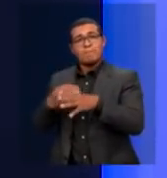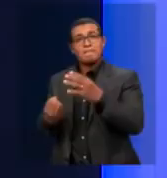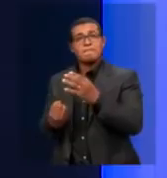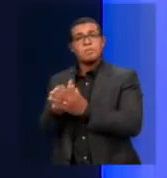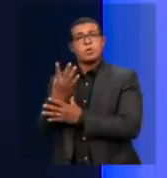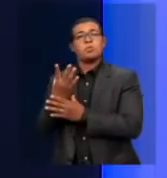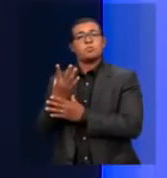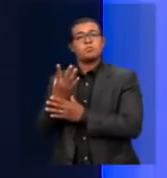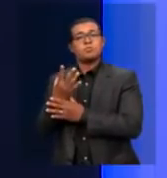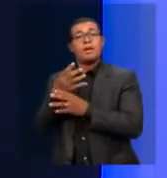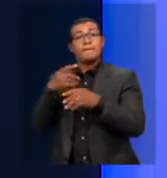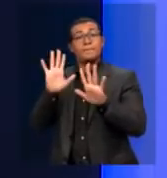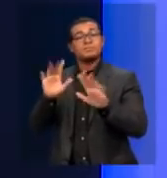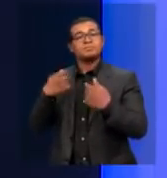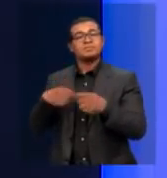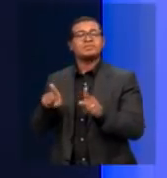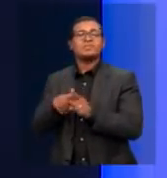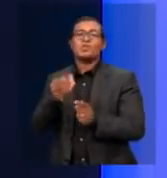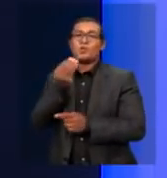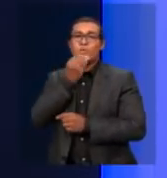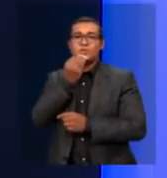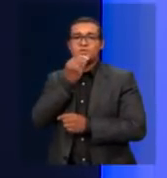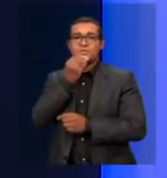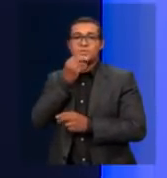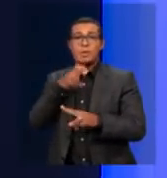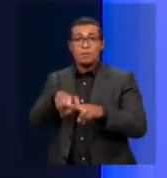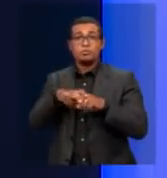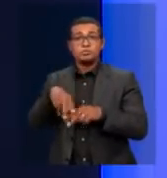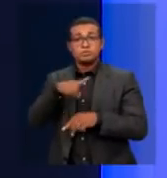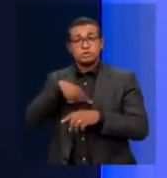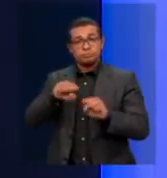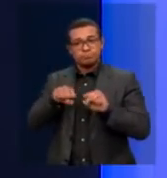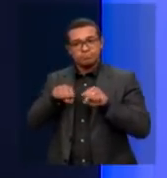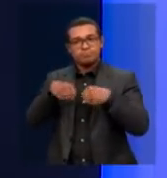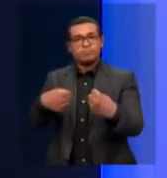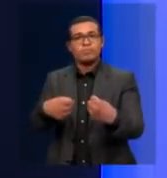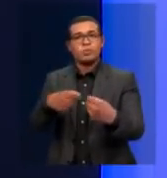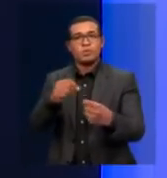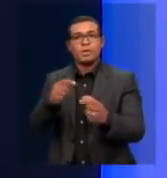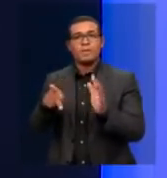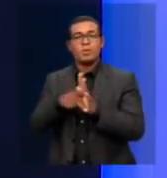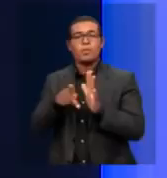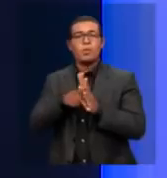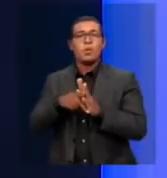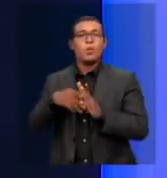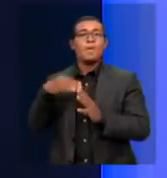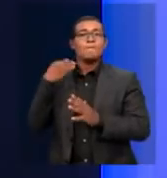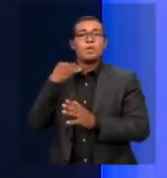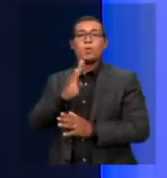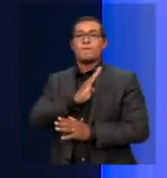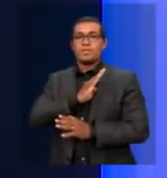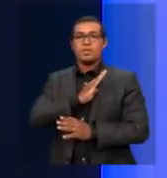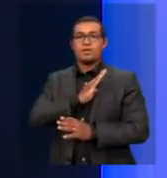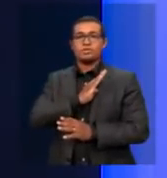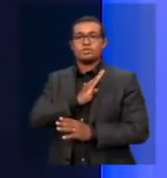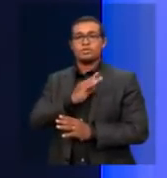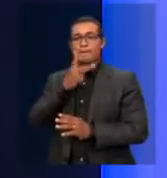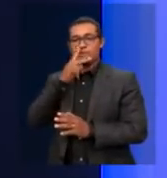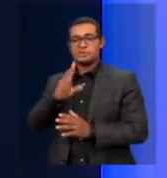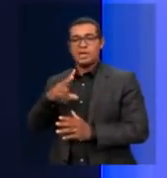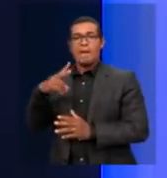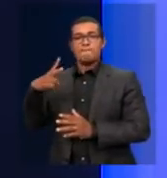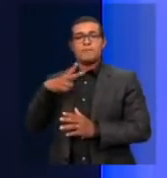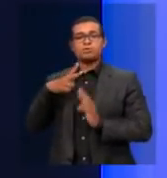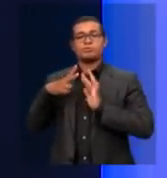oportunidade então pra isso também a gente defende é a não privatização do banerj do banestes precisa ser o banco do povo precisa ser um banco que